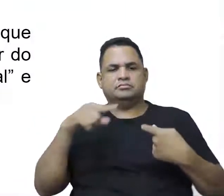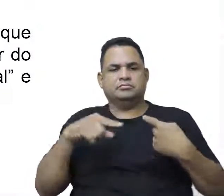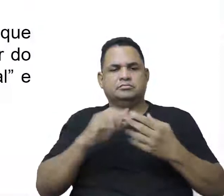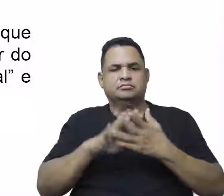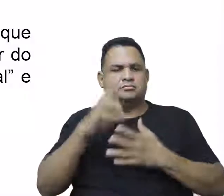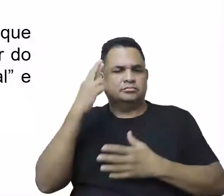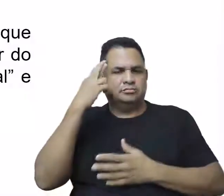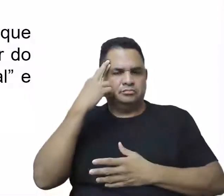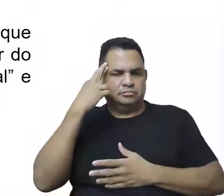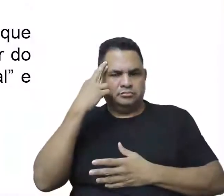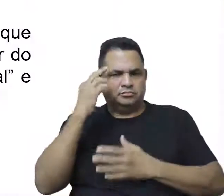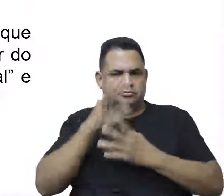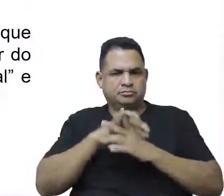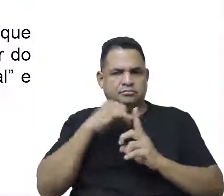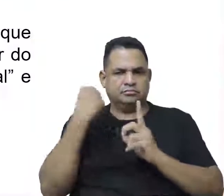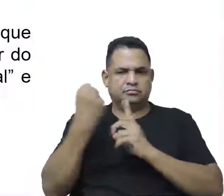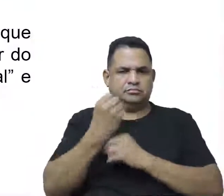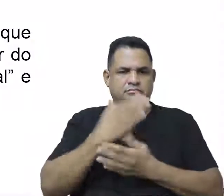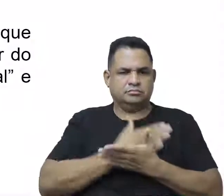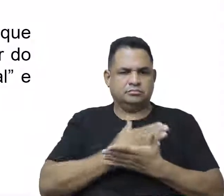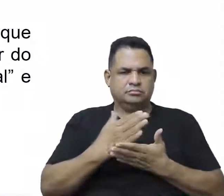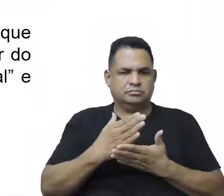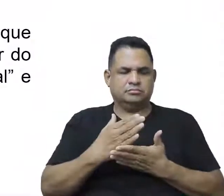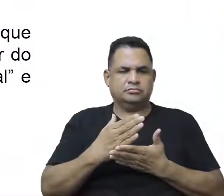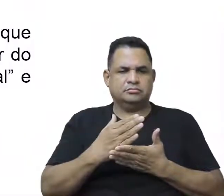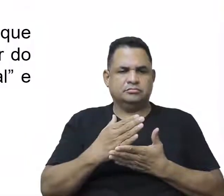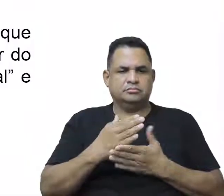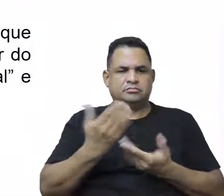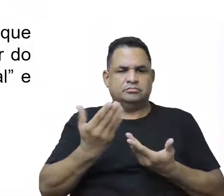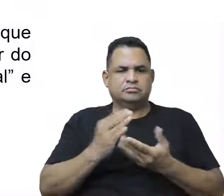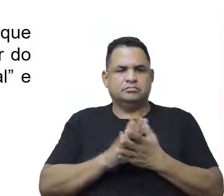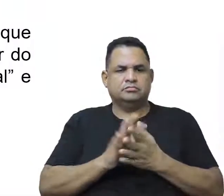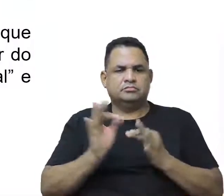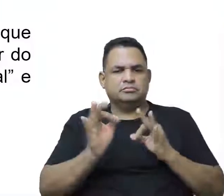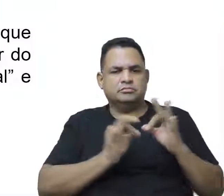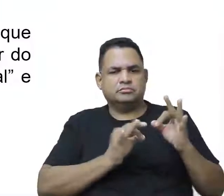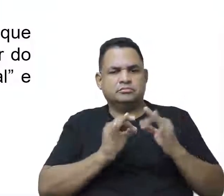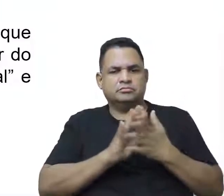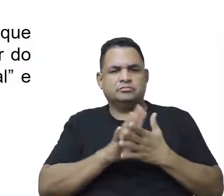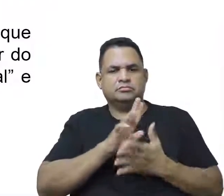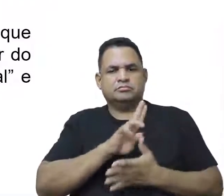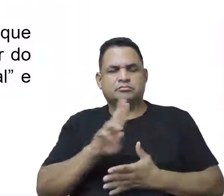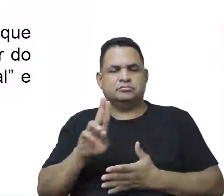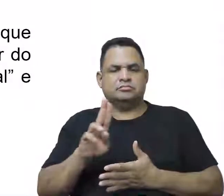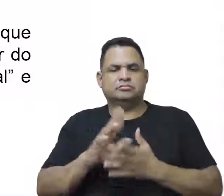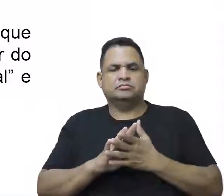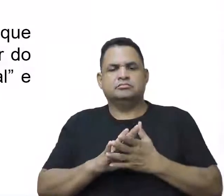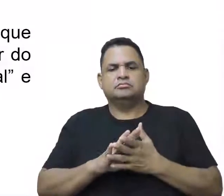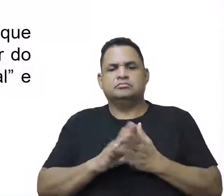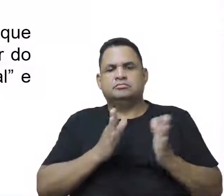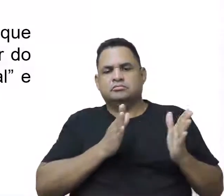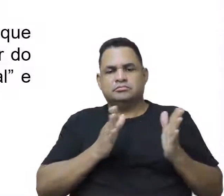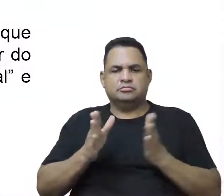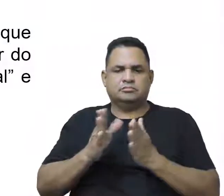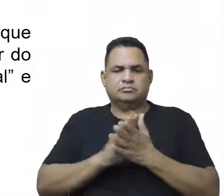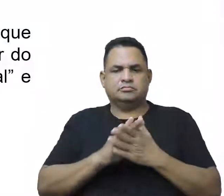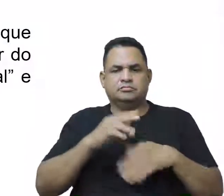reflexão sociológica a partir do que se convencionou chamar